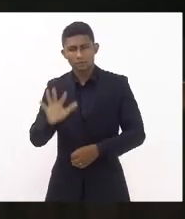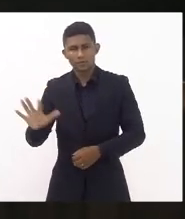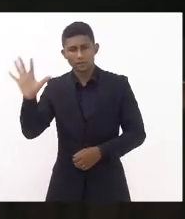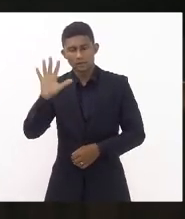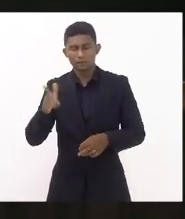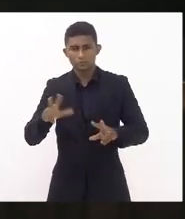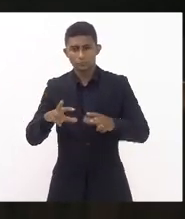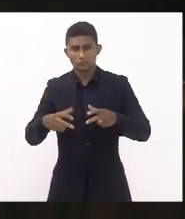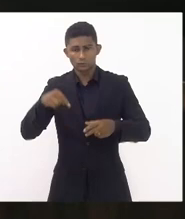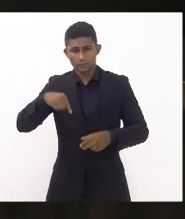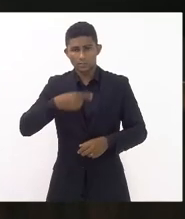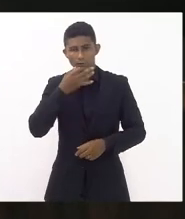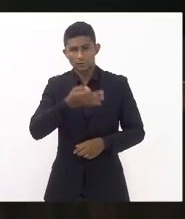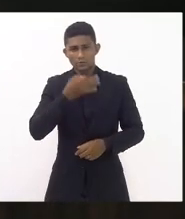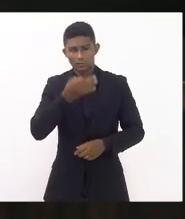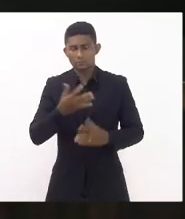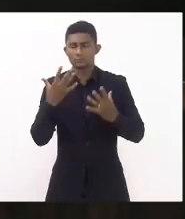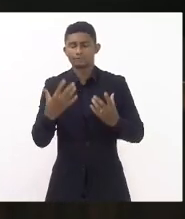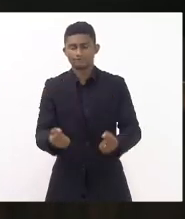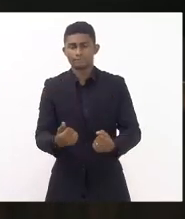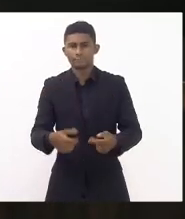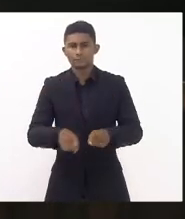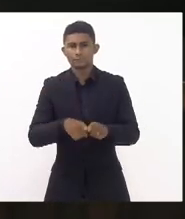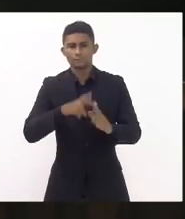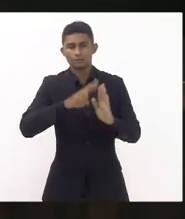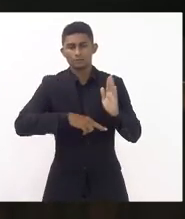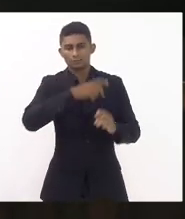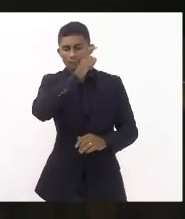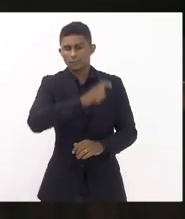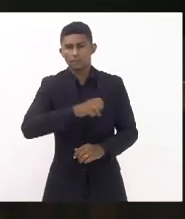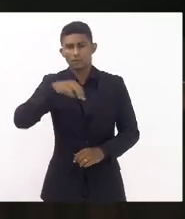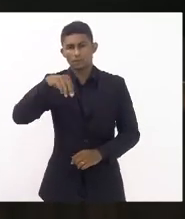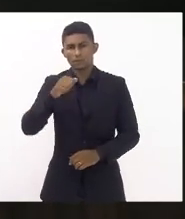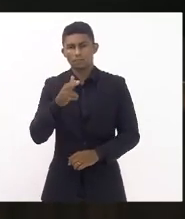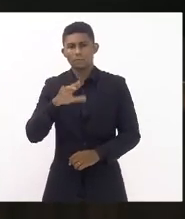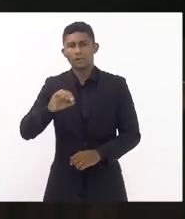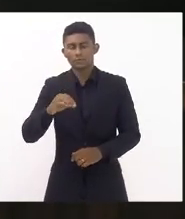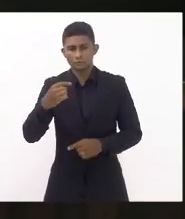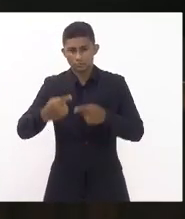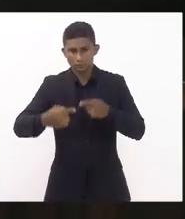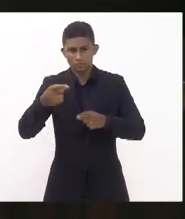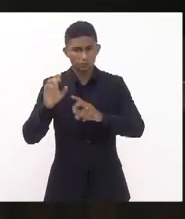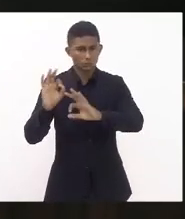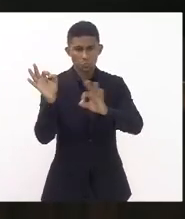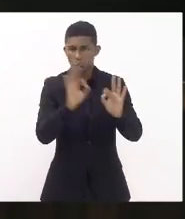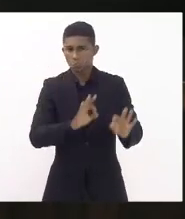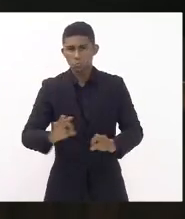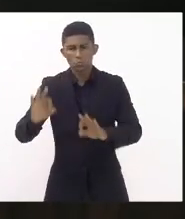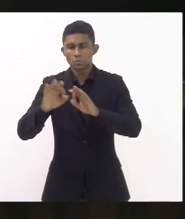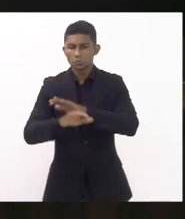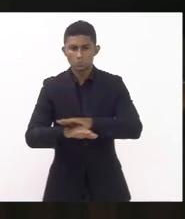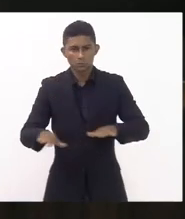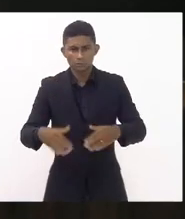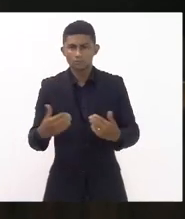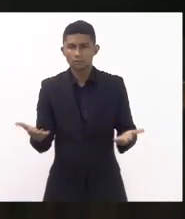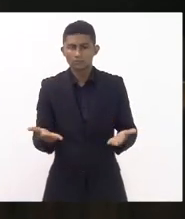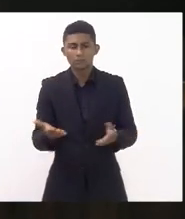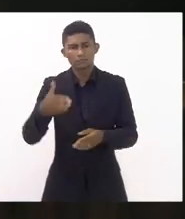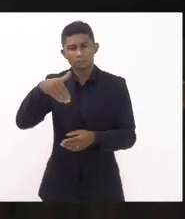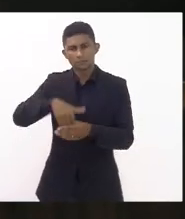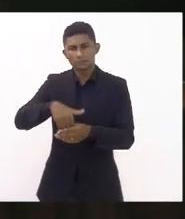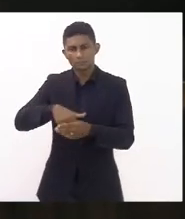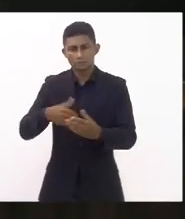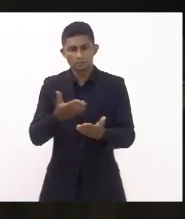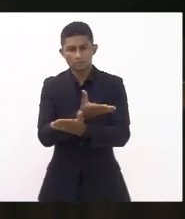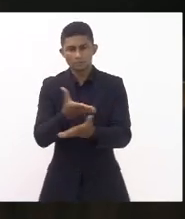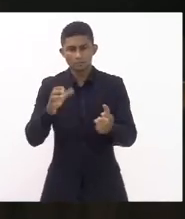e Proposições Externas, favorável. Relator, deputado Márcio Canella. Em discussão, não havendo o que querer discutir, encerrada a discussão, em votação, os